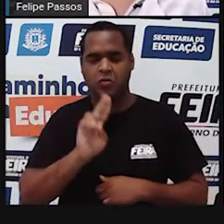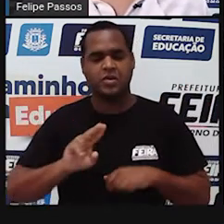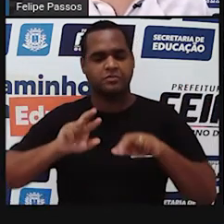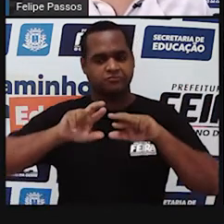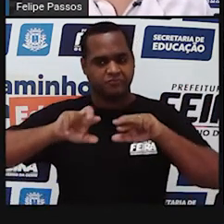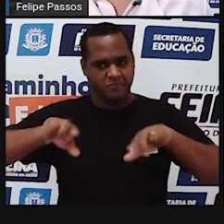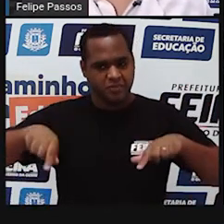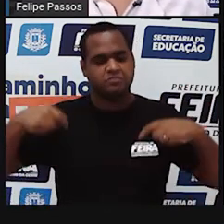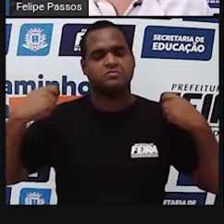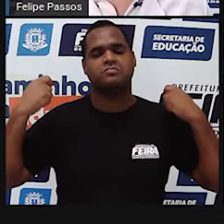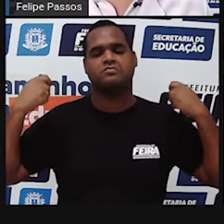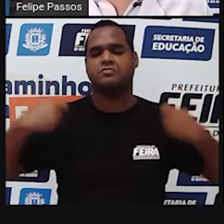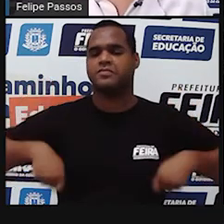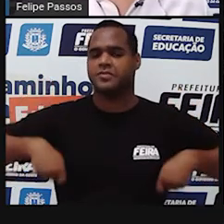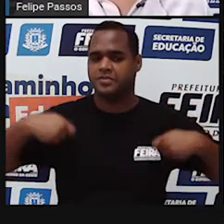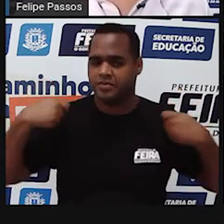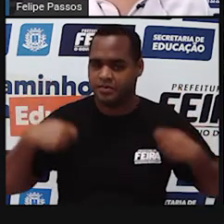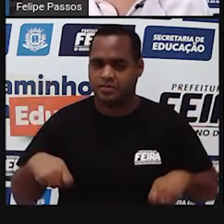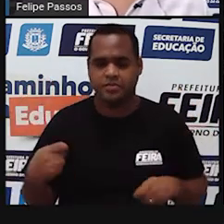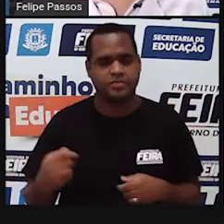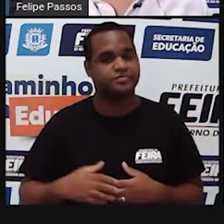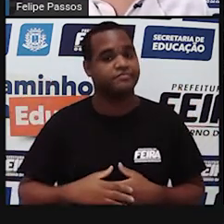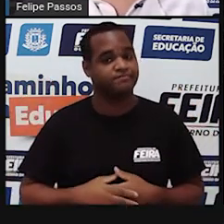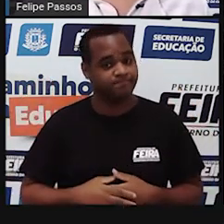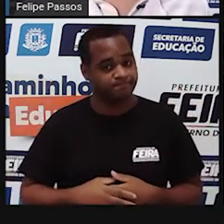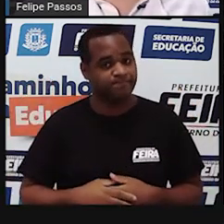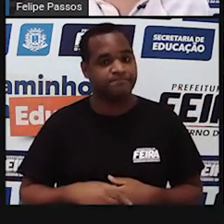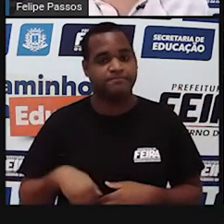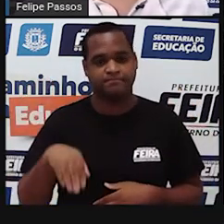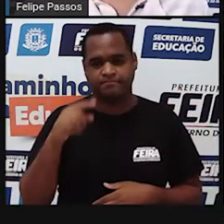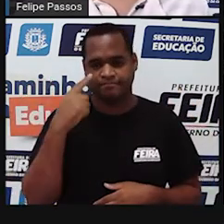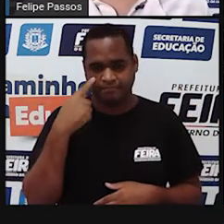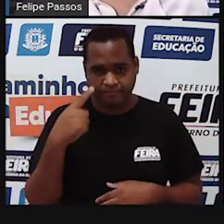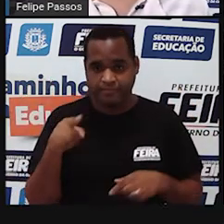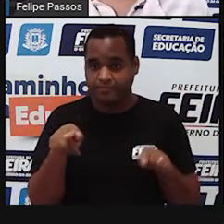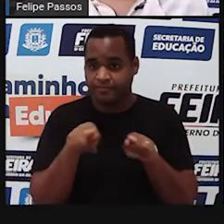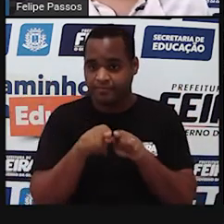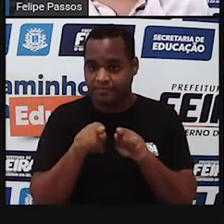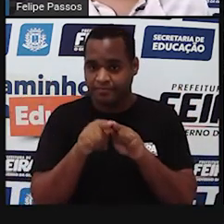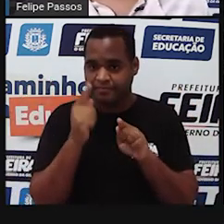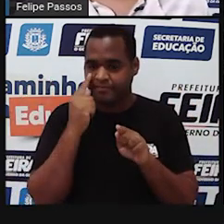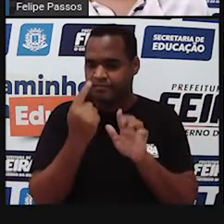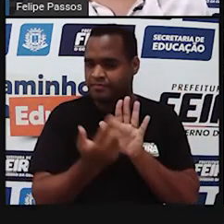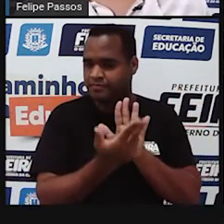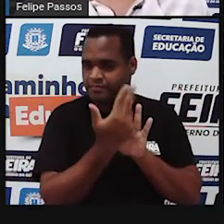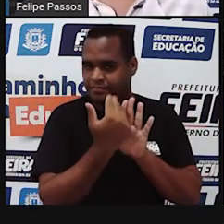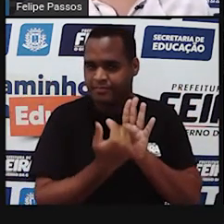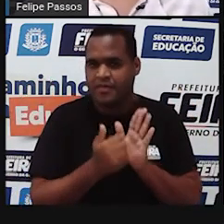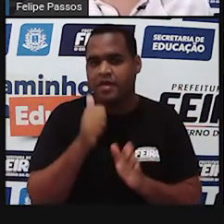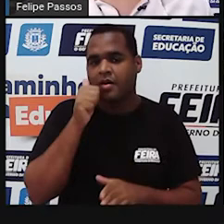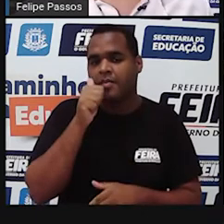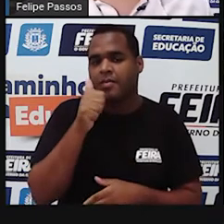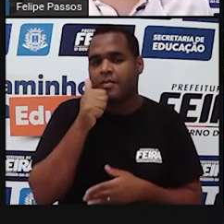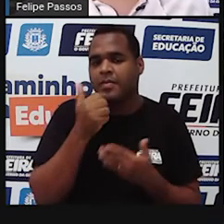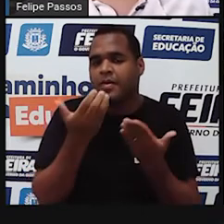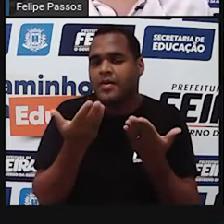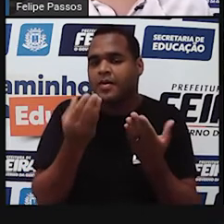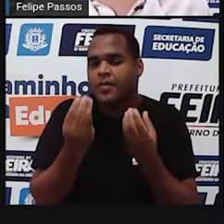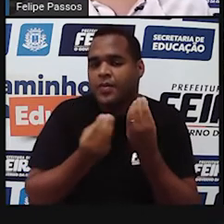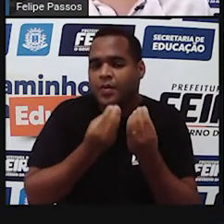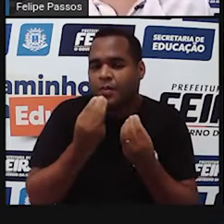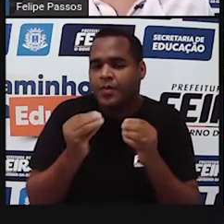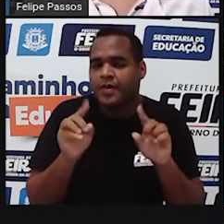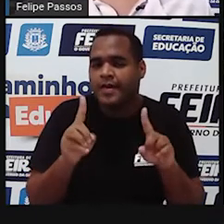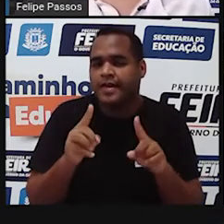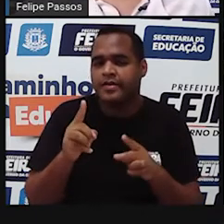adereços, né? Então, aí, essa primeira imagem ela é bem forte, né? Mostra uma moça aqui sentada, muito triste, uma